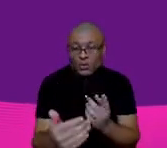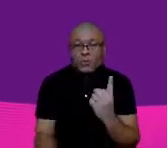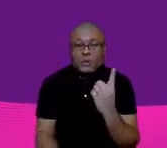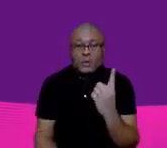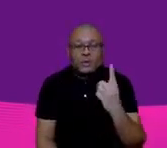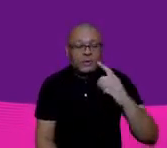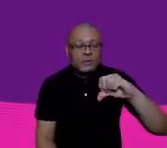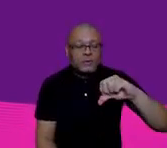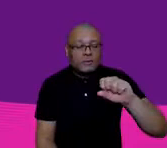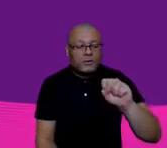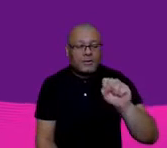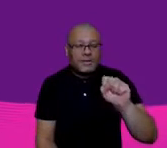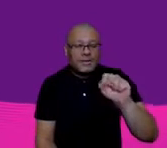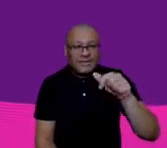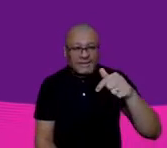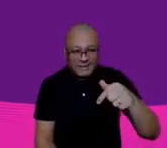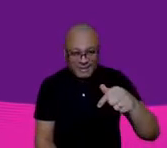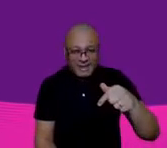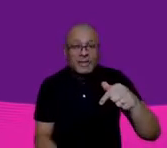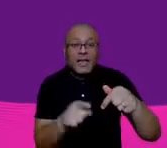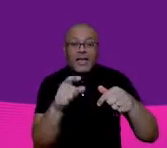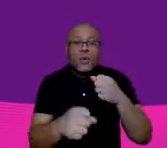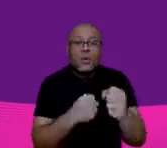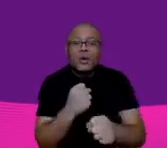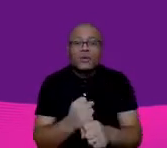está em 1988, um paciente com Parkinson.